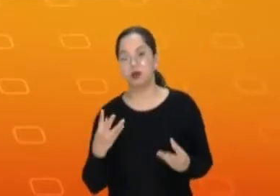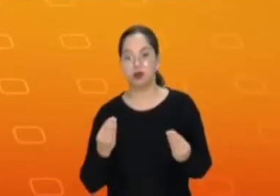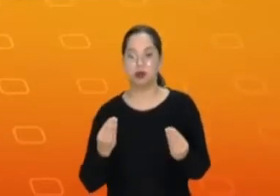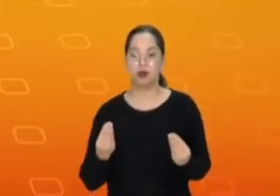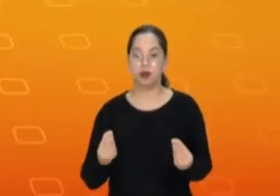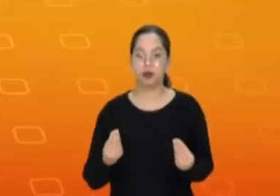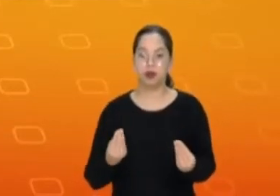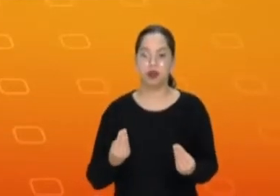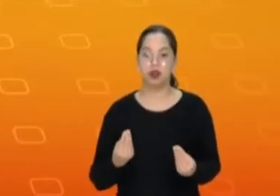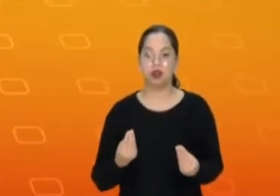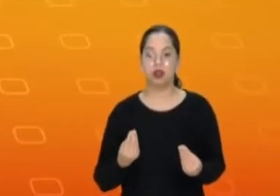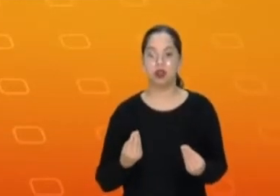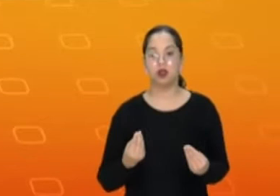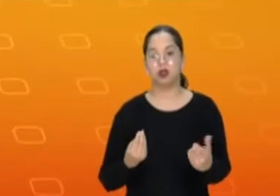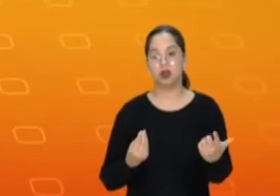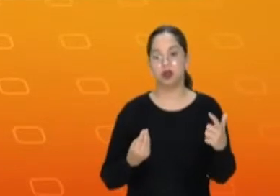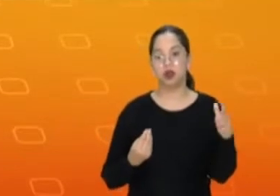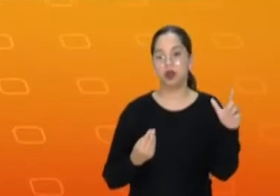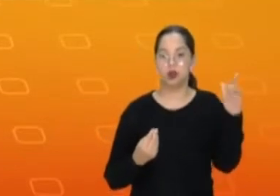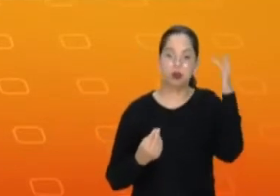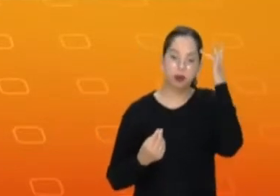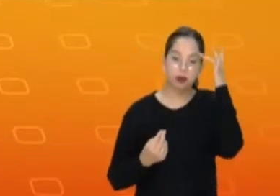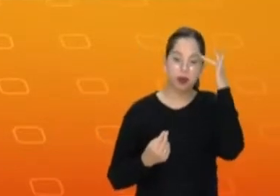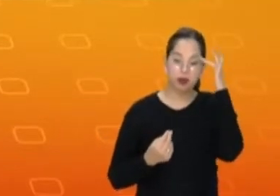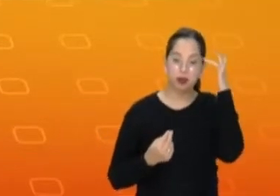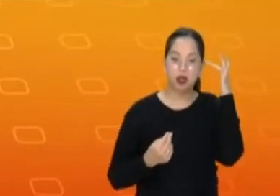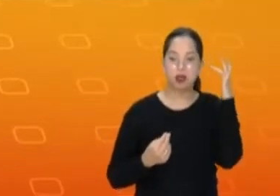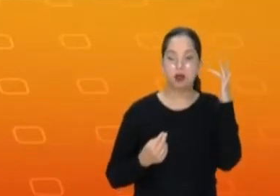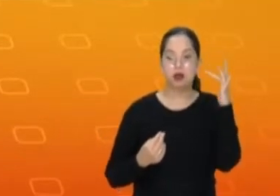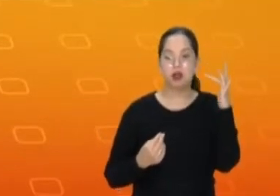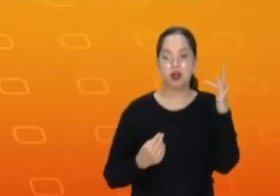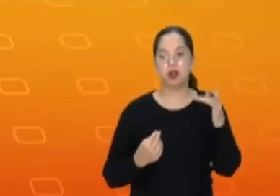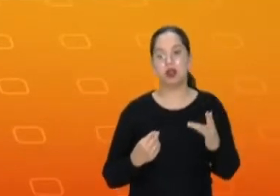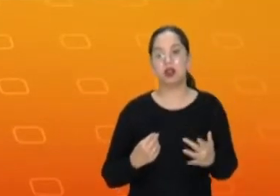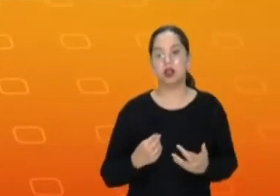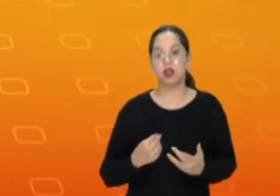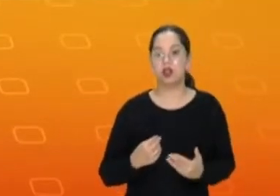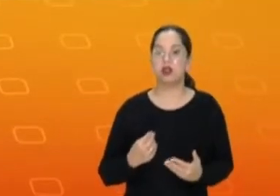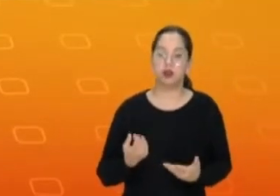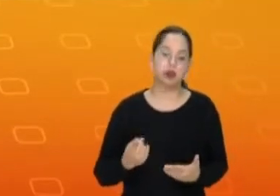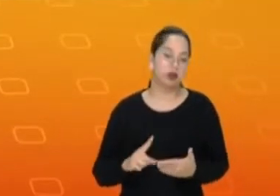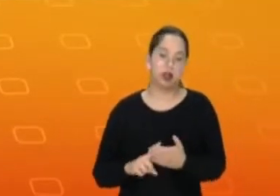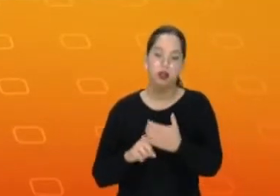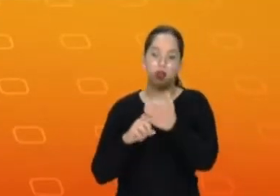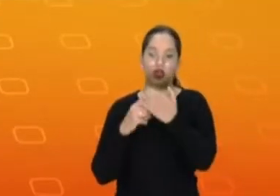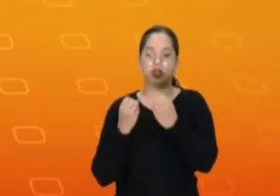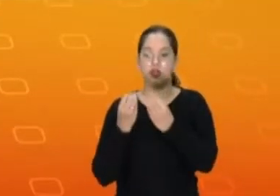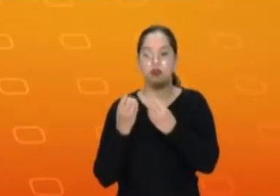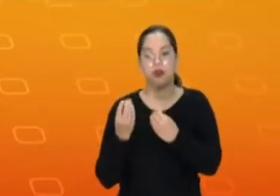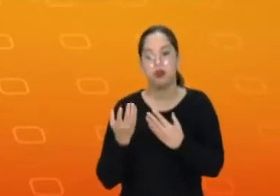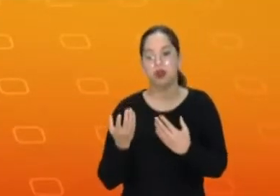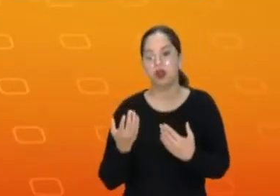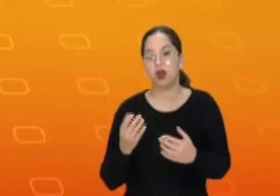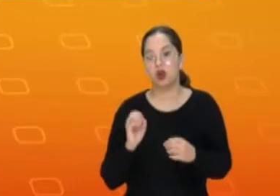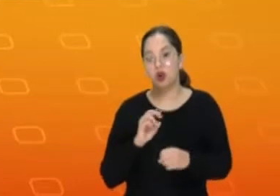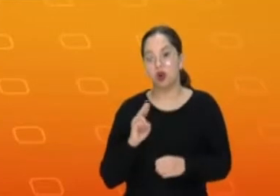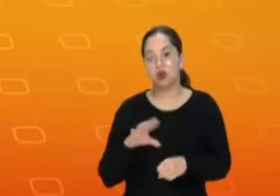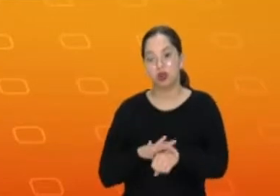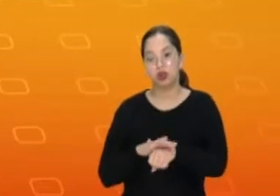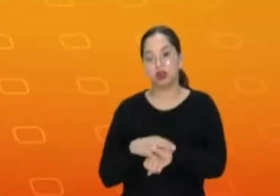um mercado mais maduro, quando a gente fala, por exemplo, específico, vai, tecnologia da informação, ou até segurança da